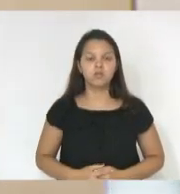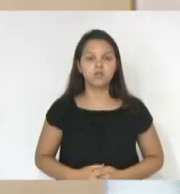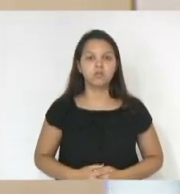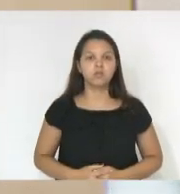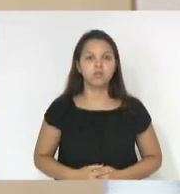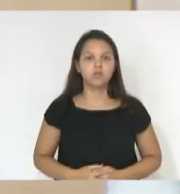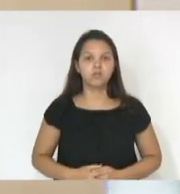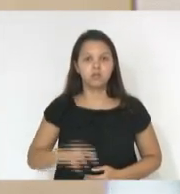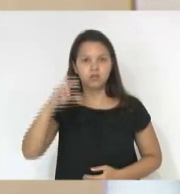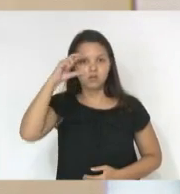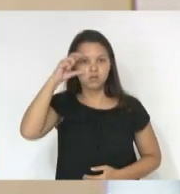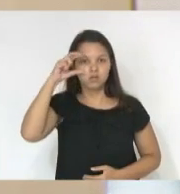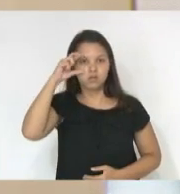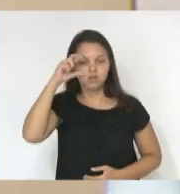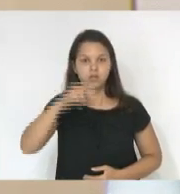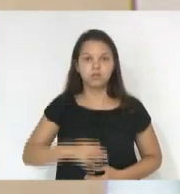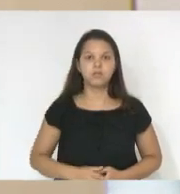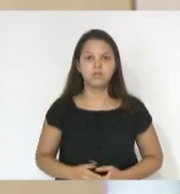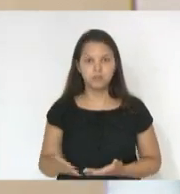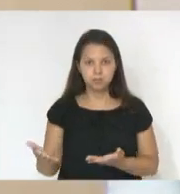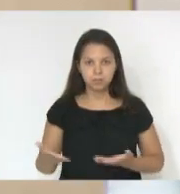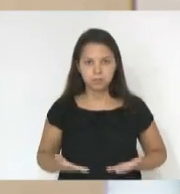Ricardo Alba.